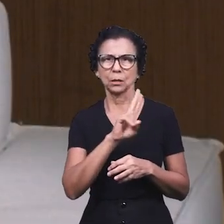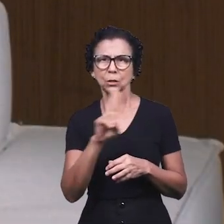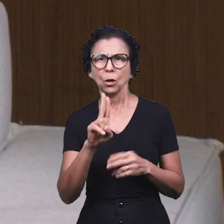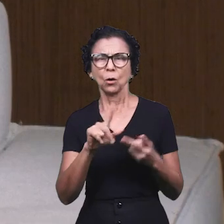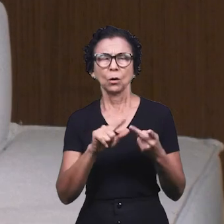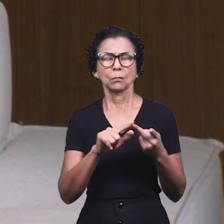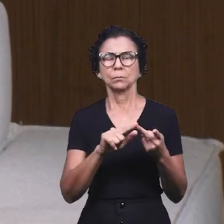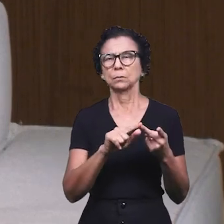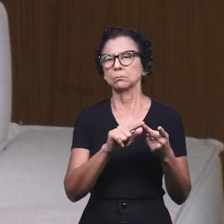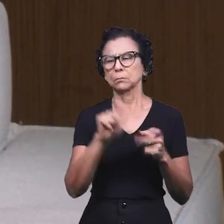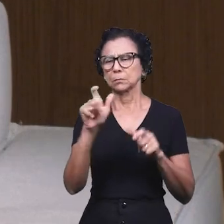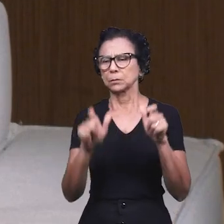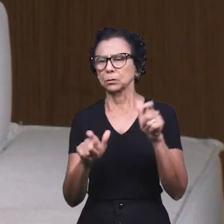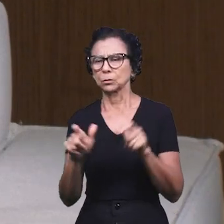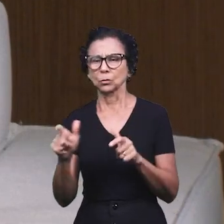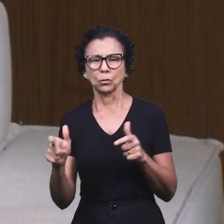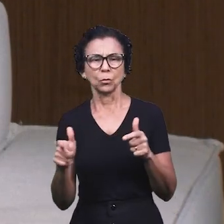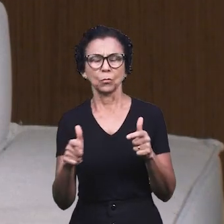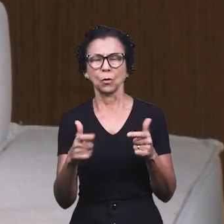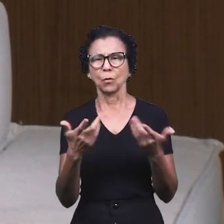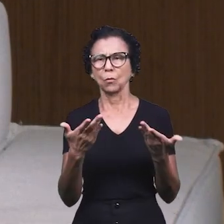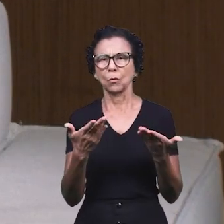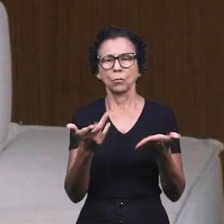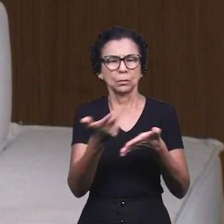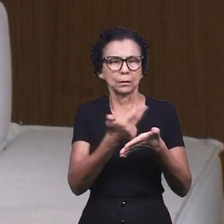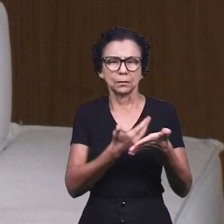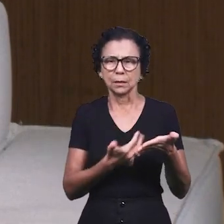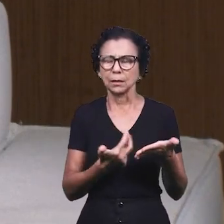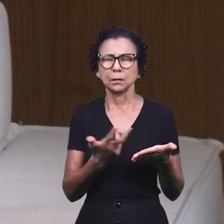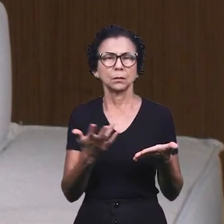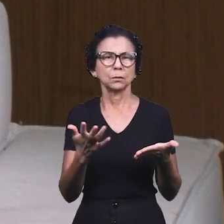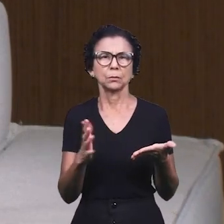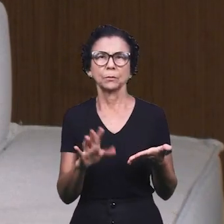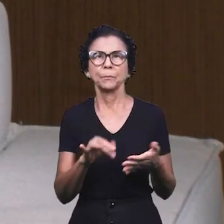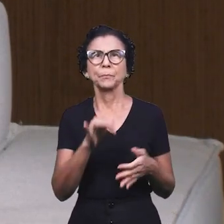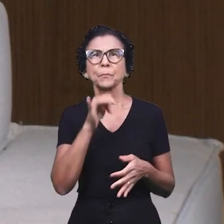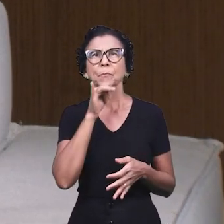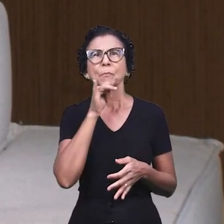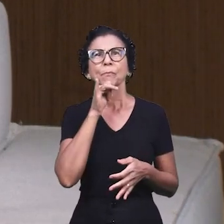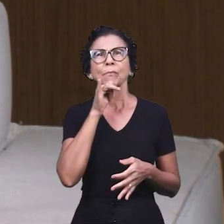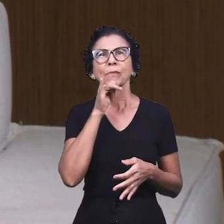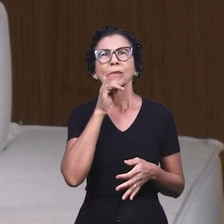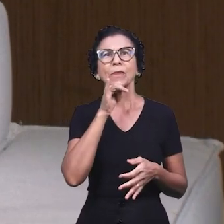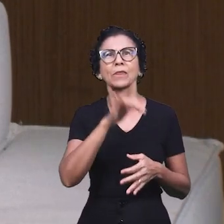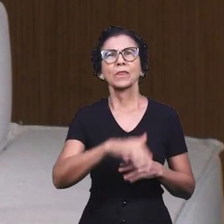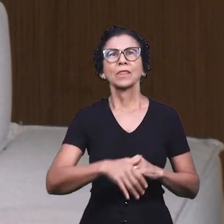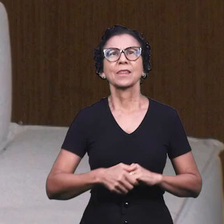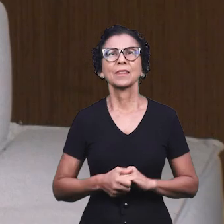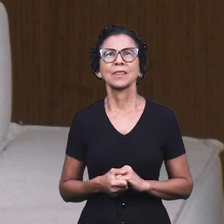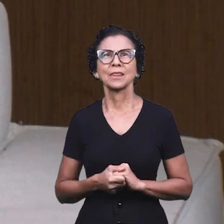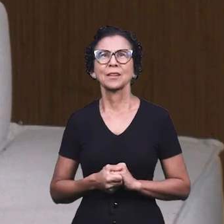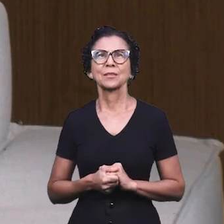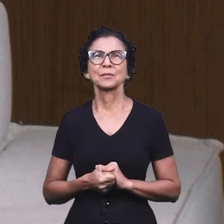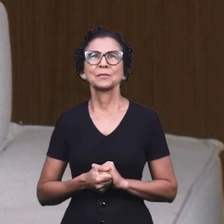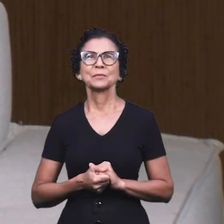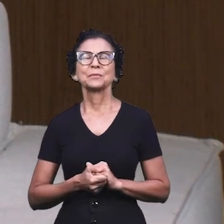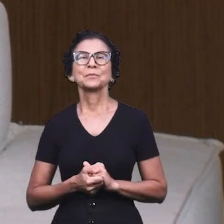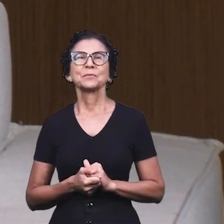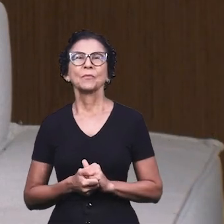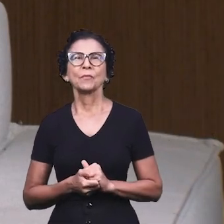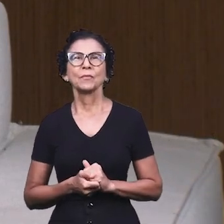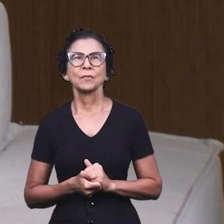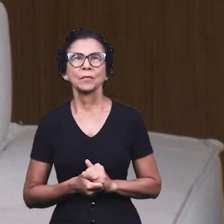a família também tem que integrar ali e entender. Por exemplo, não vai ter uma comida